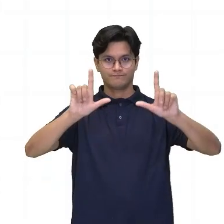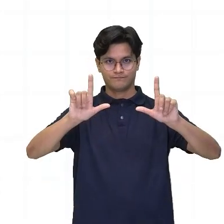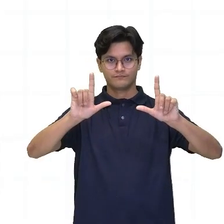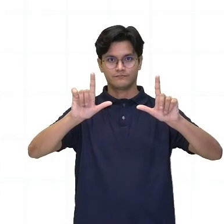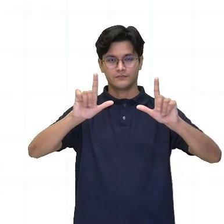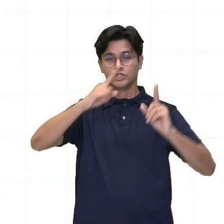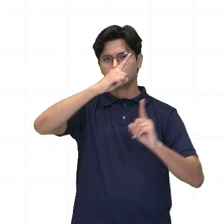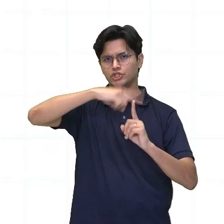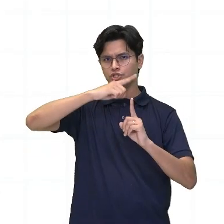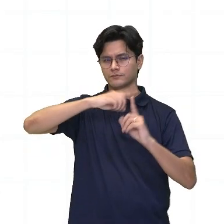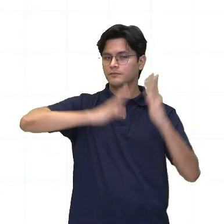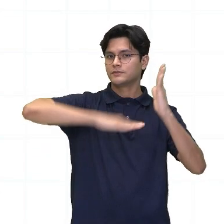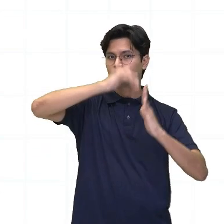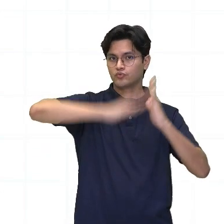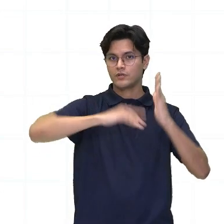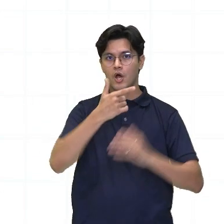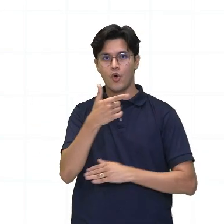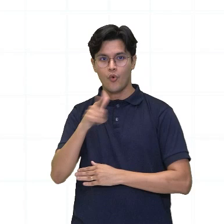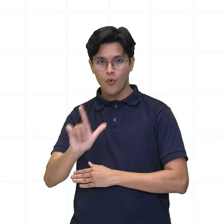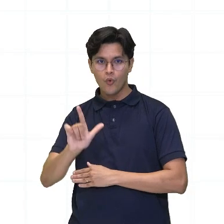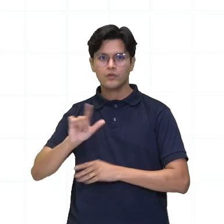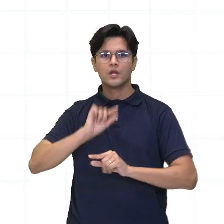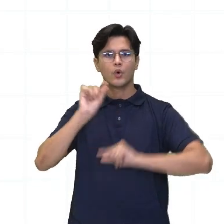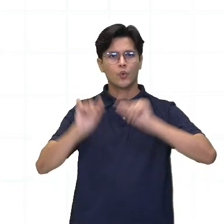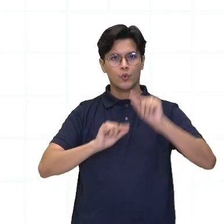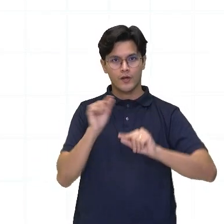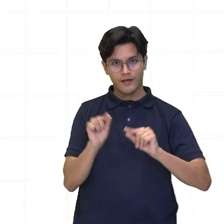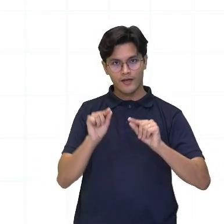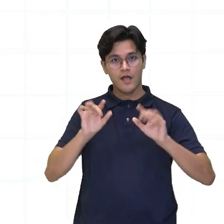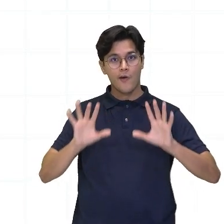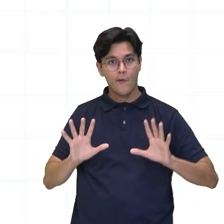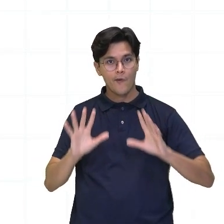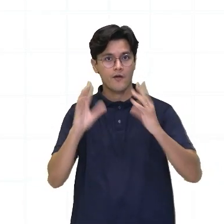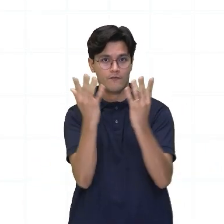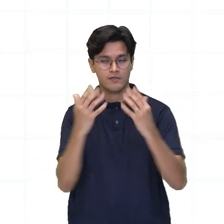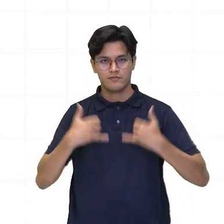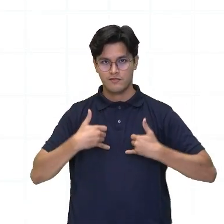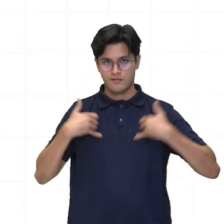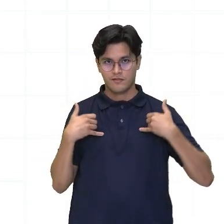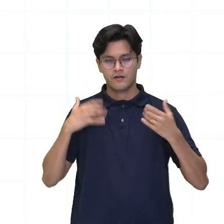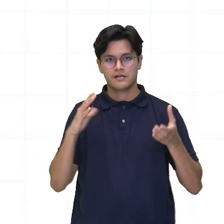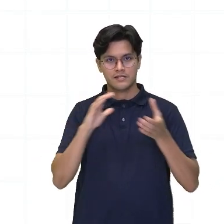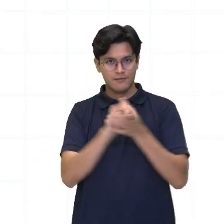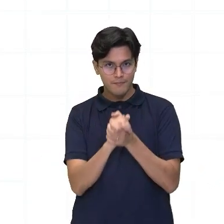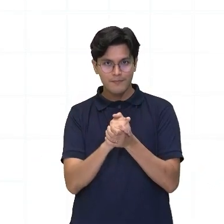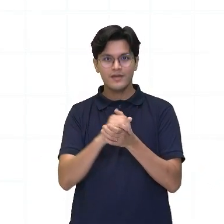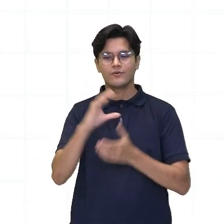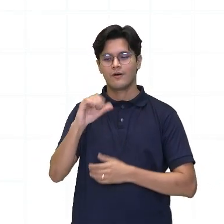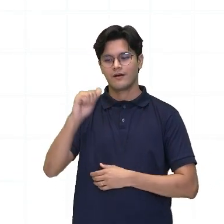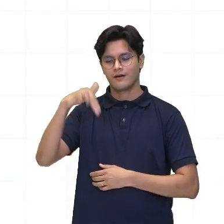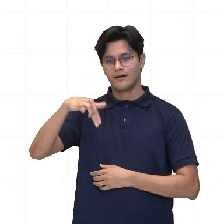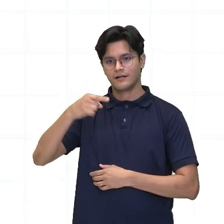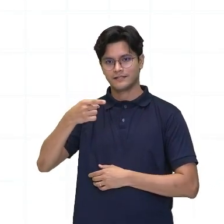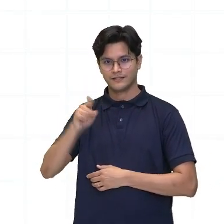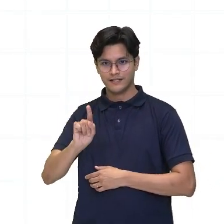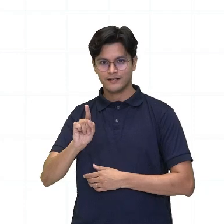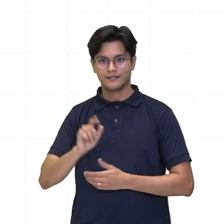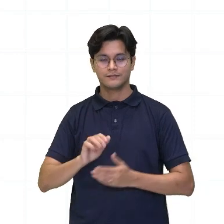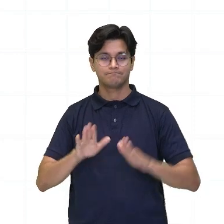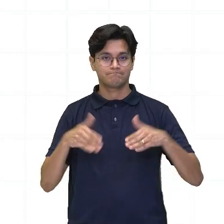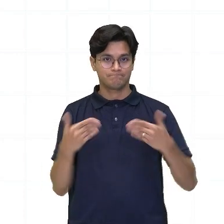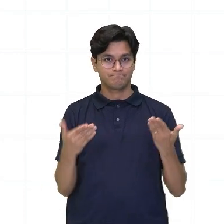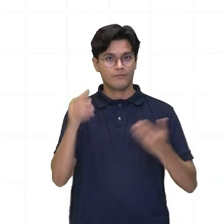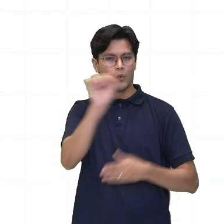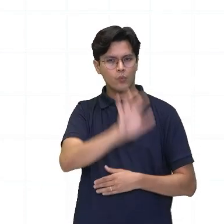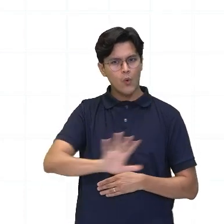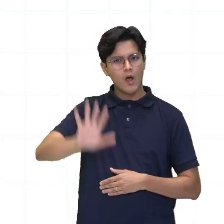que é as Bodas de Caná, de Paulo Veronese. Então, essa imagem